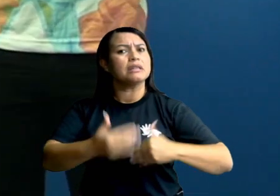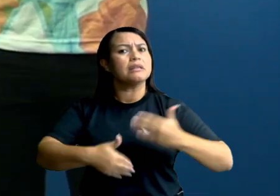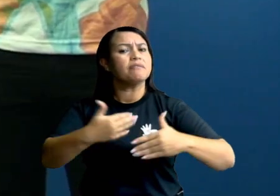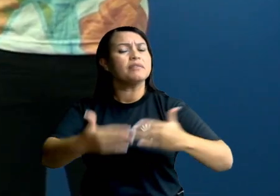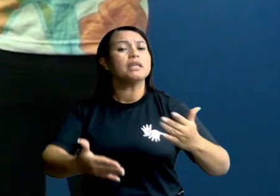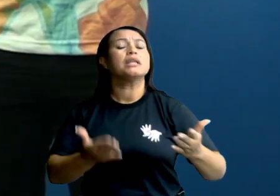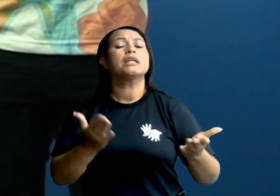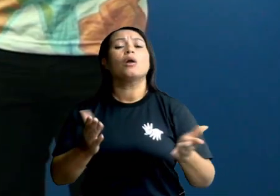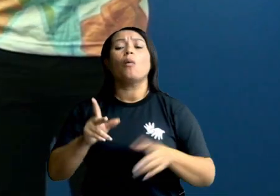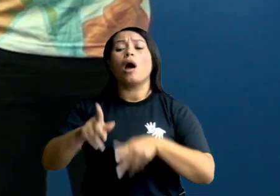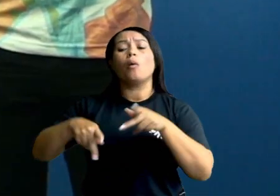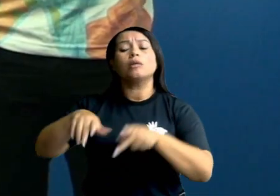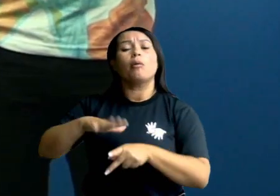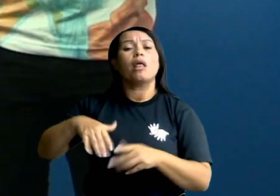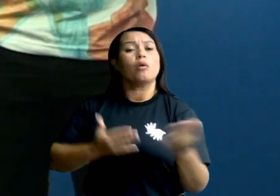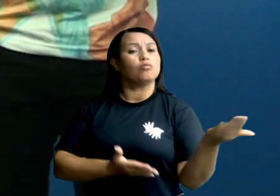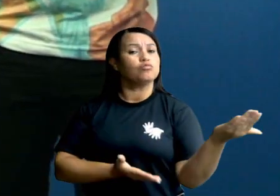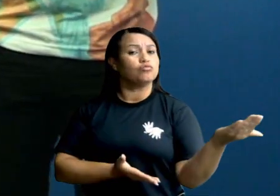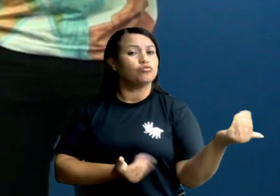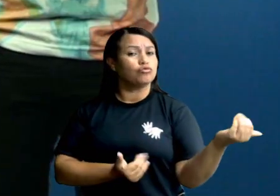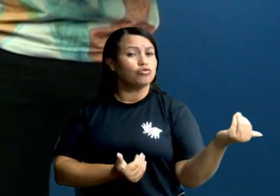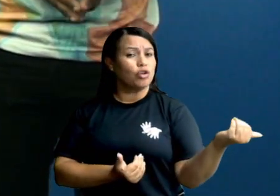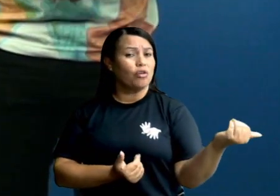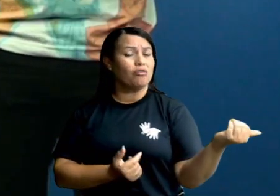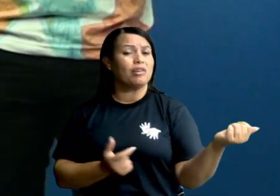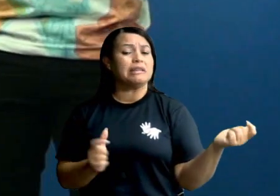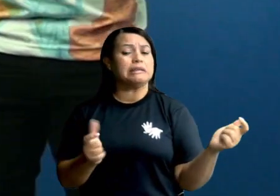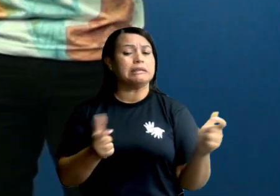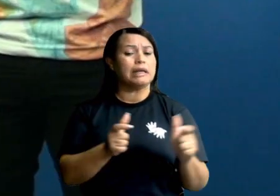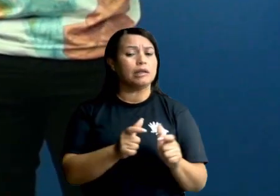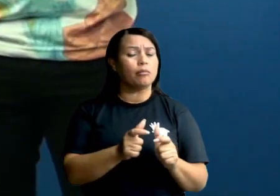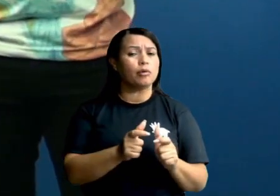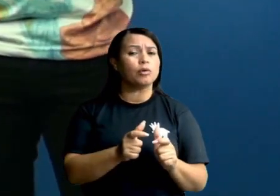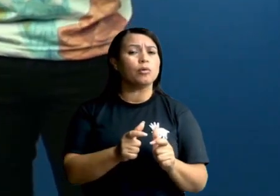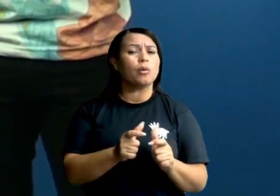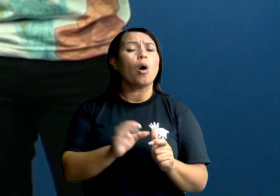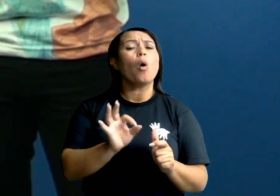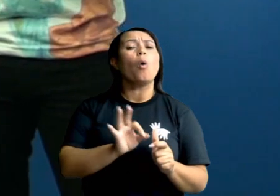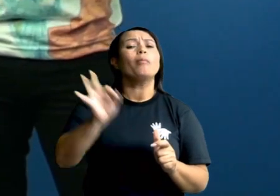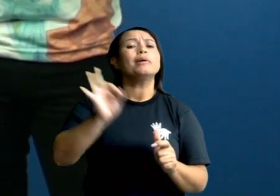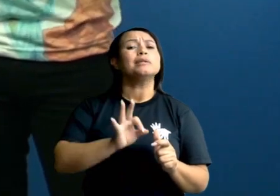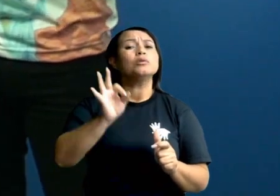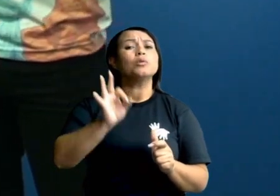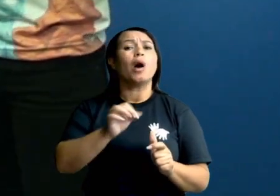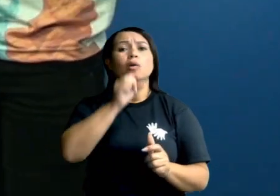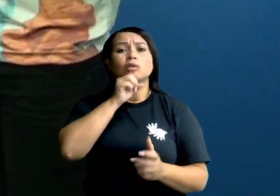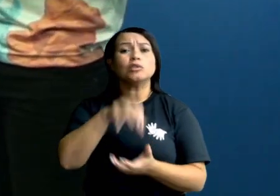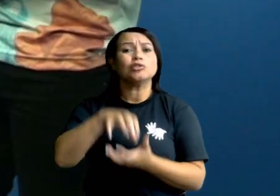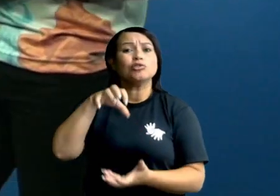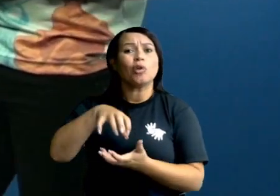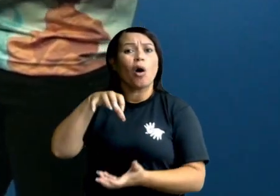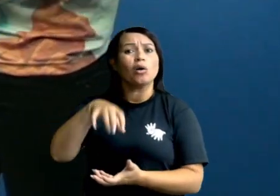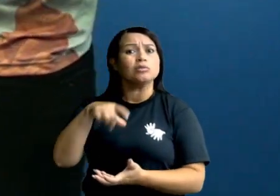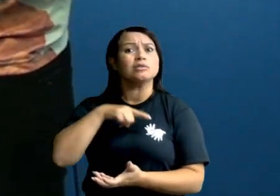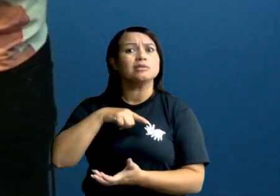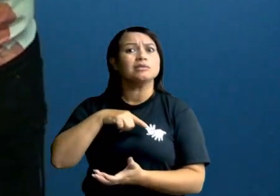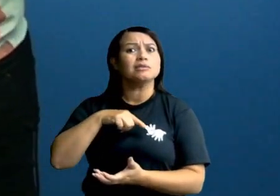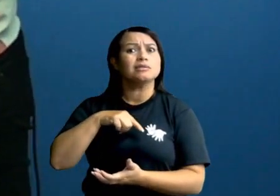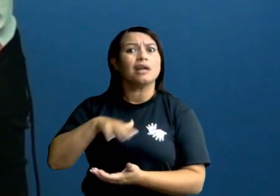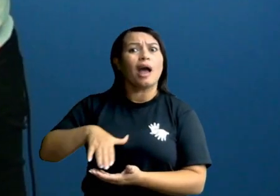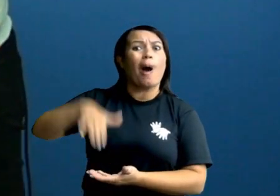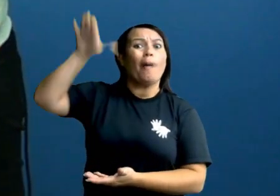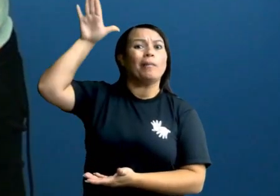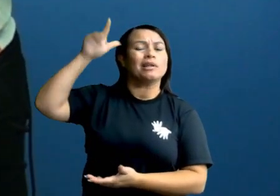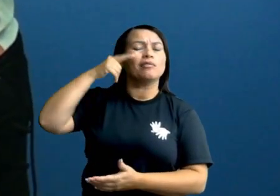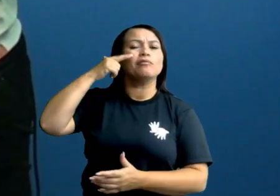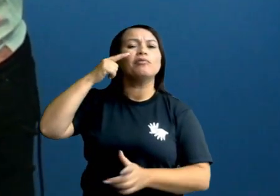enquanto a população jovem tem diminuído, o percentual de idosos tem aumentado. Então, o gráfico aqui mostra